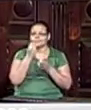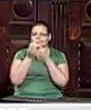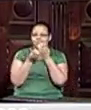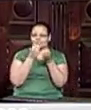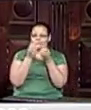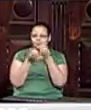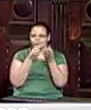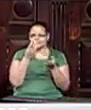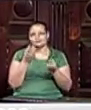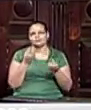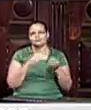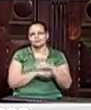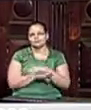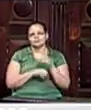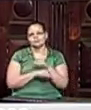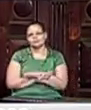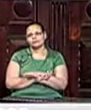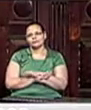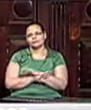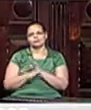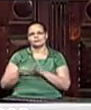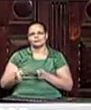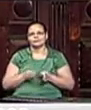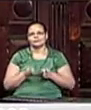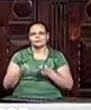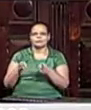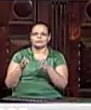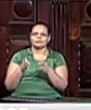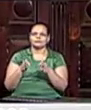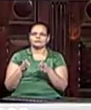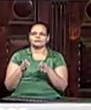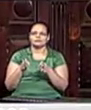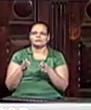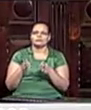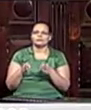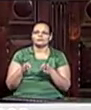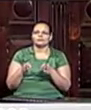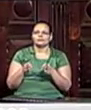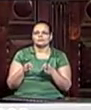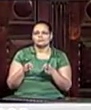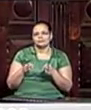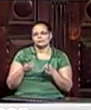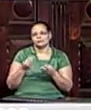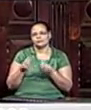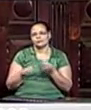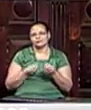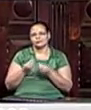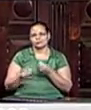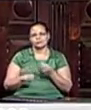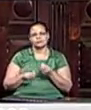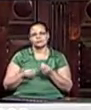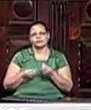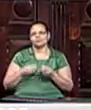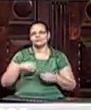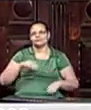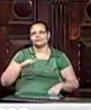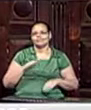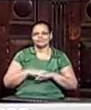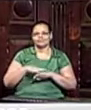de corrupção caminhavam de forma a mais